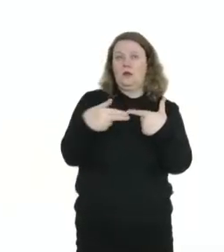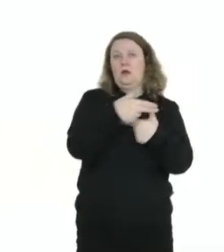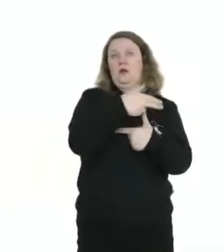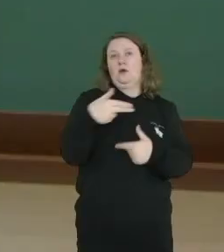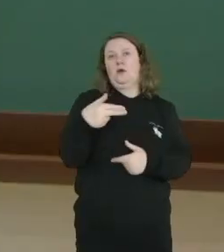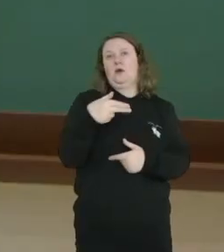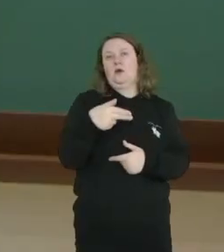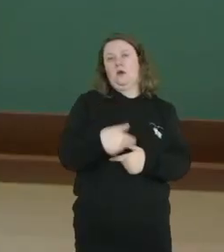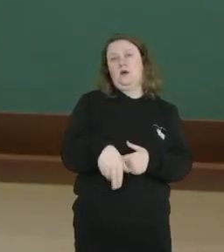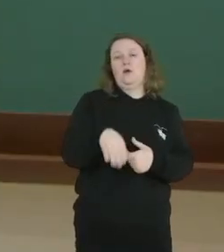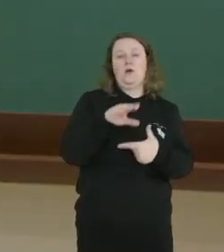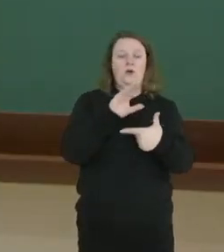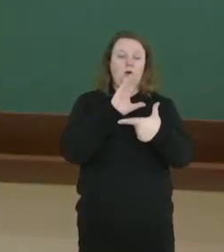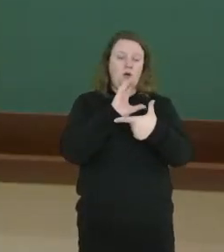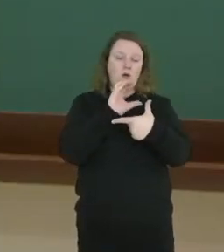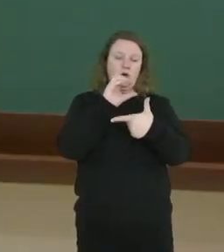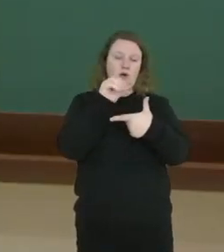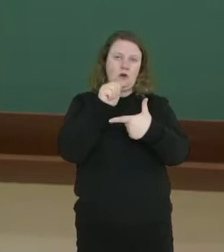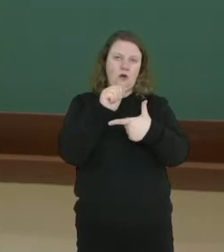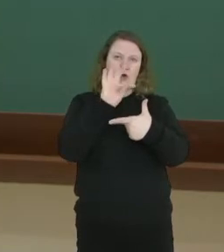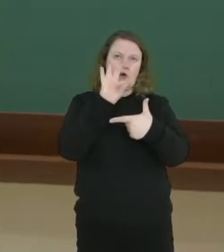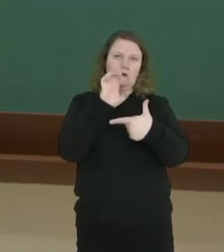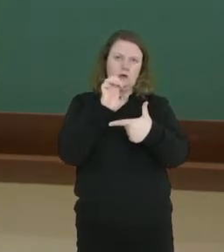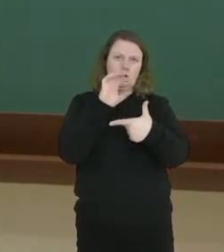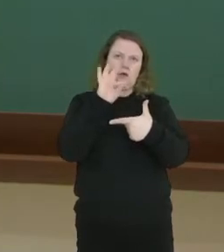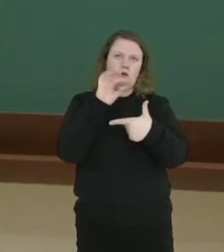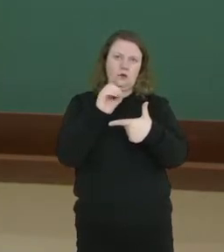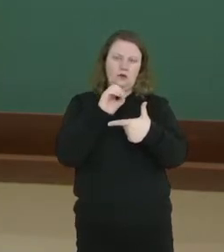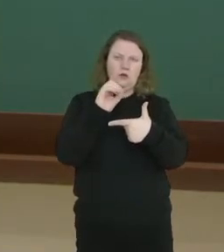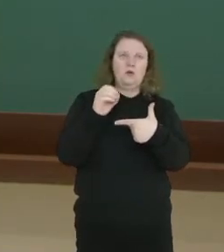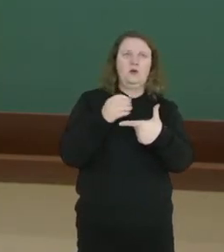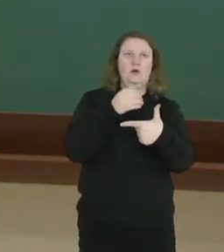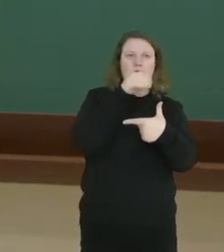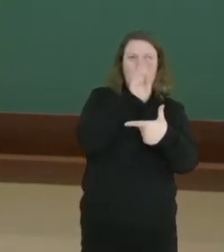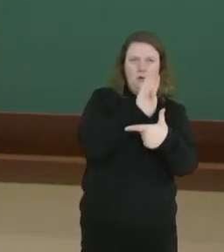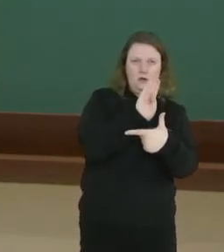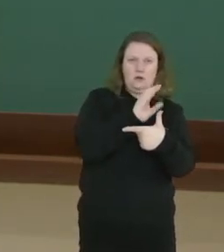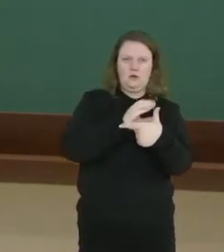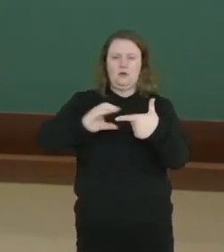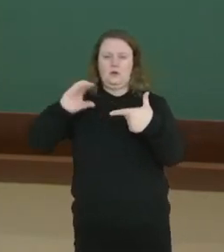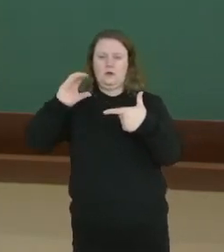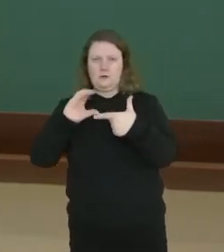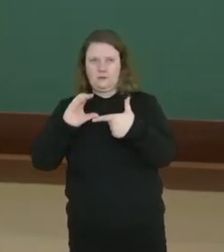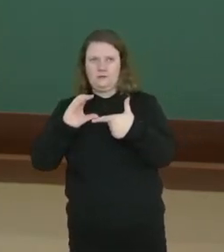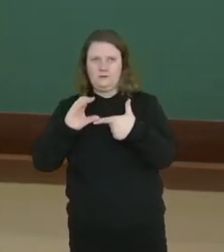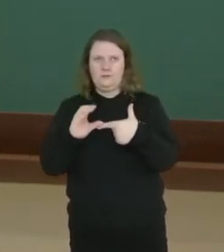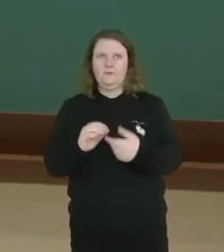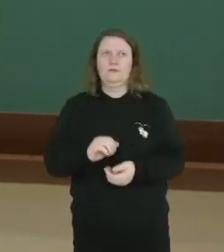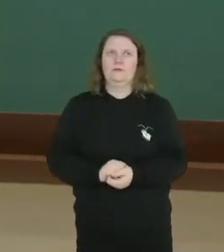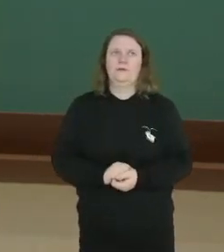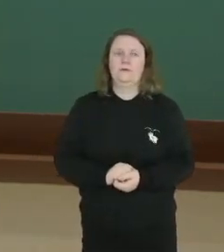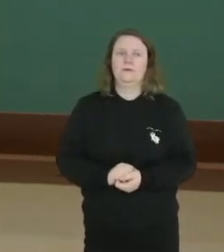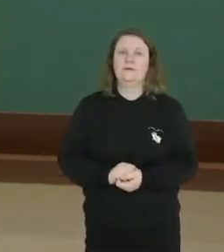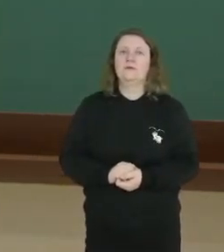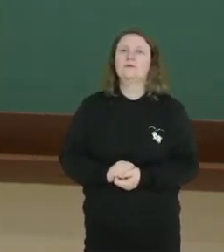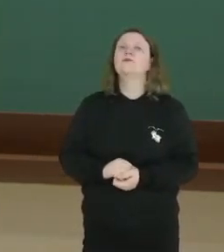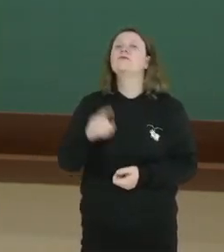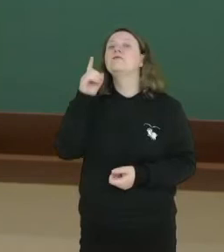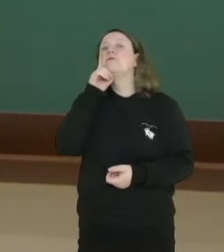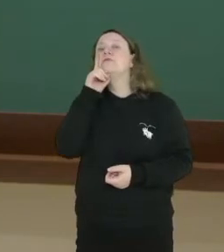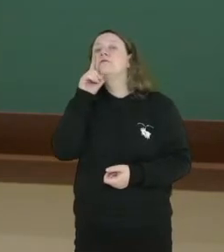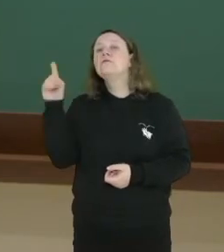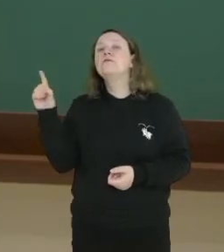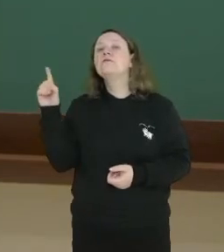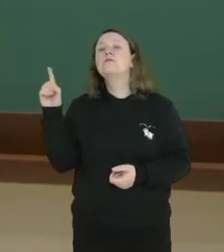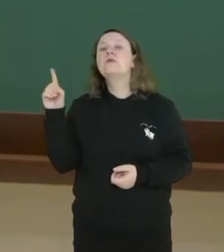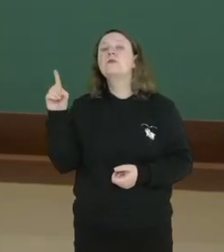medidas dos catetos ao quadrado. Olha que chique esse enunciado. Em um triângulo retângulo, o quadrado da medida da